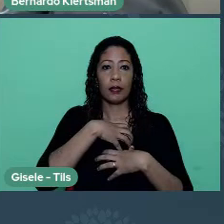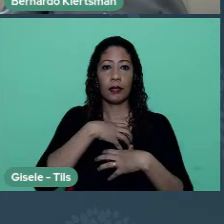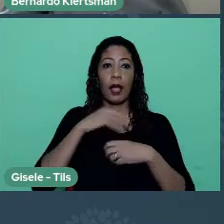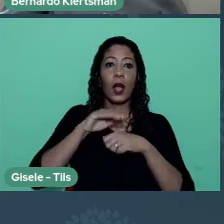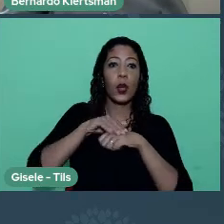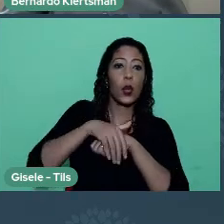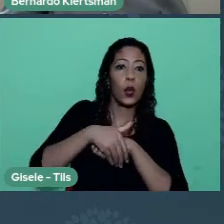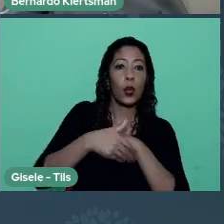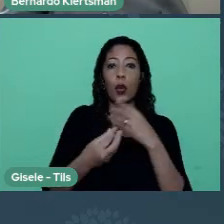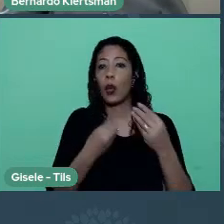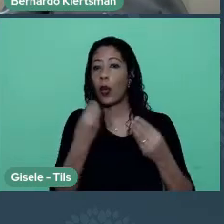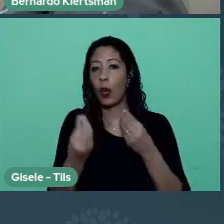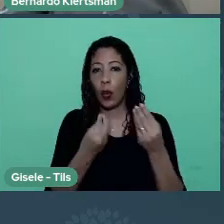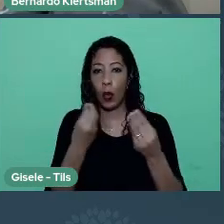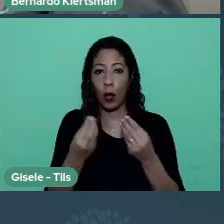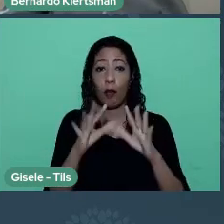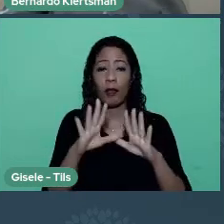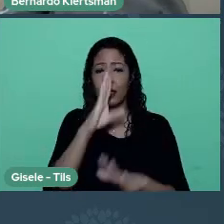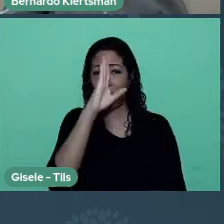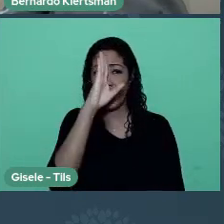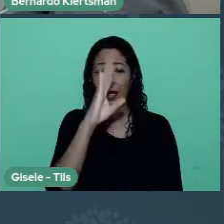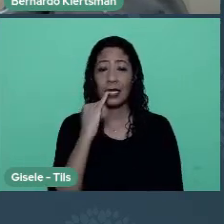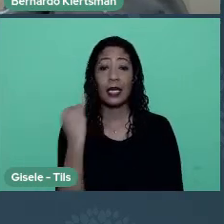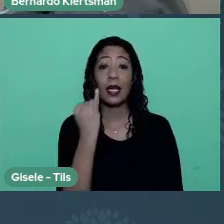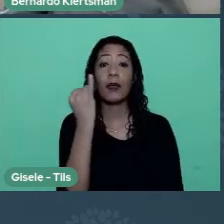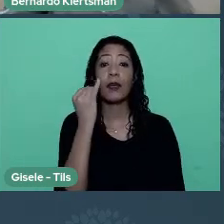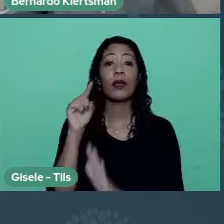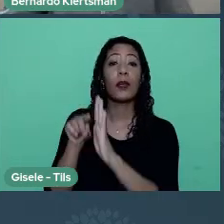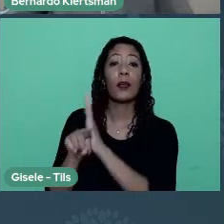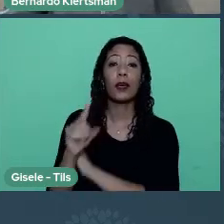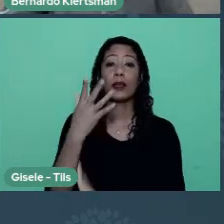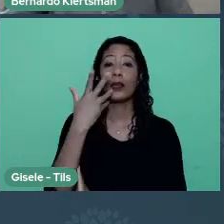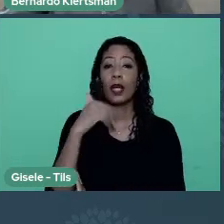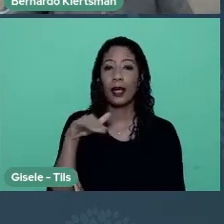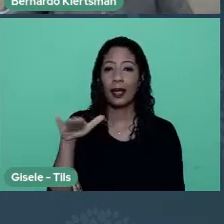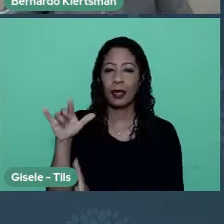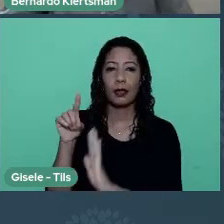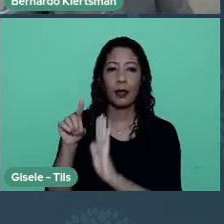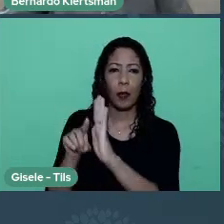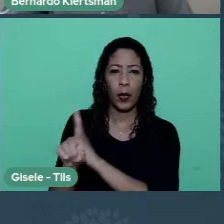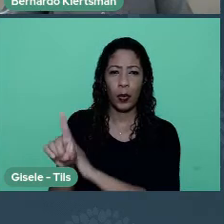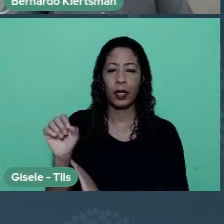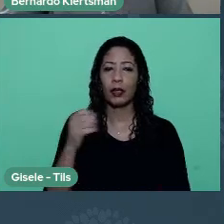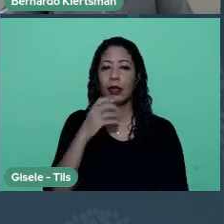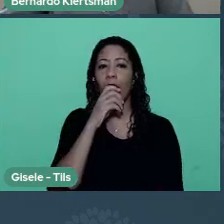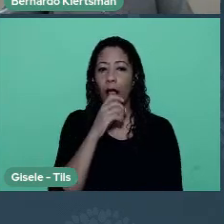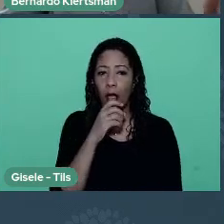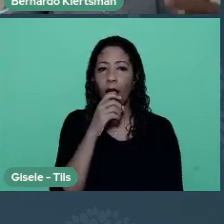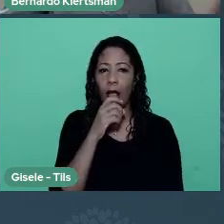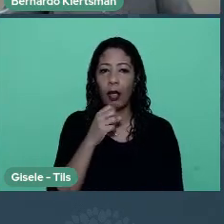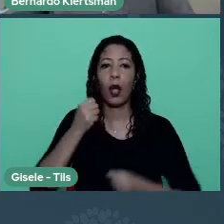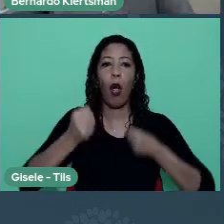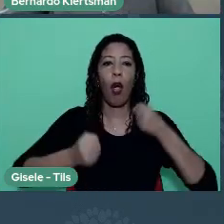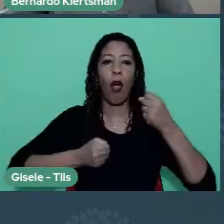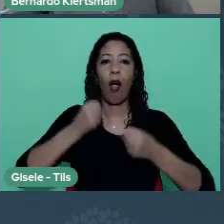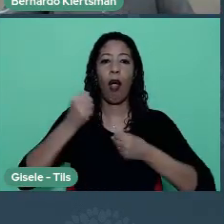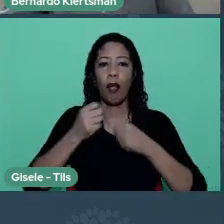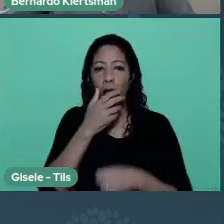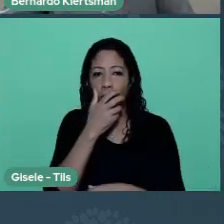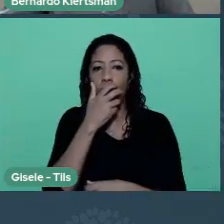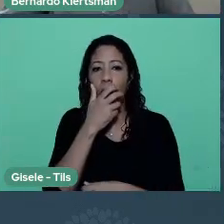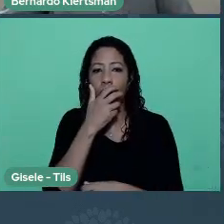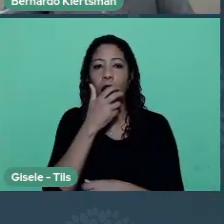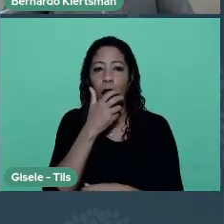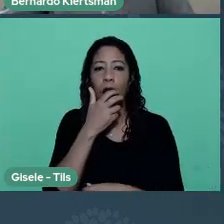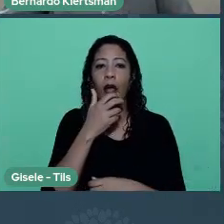é muito importante em criança é perguntar se a criança tosse quando corre ou tosse quando